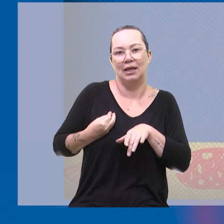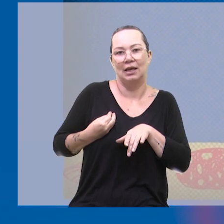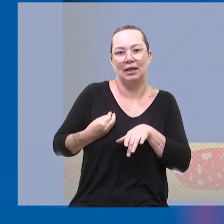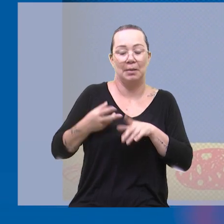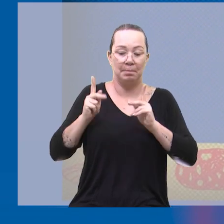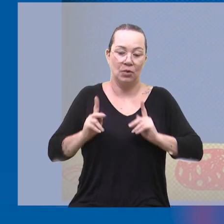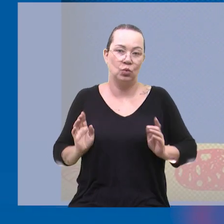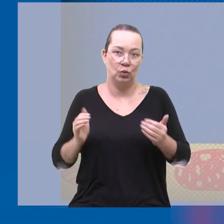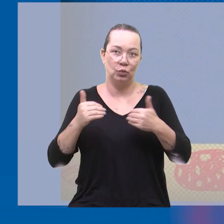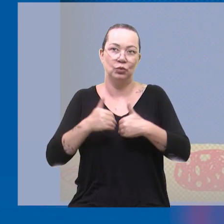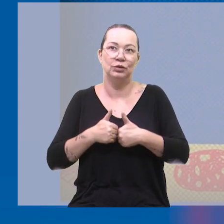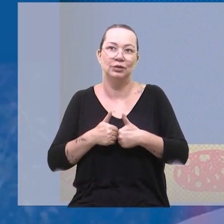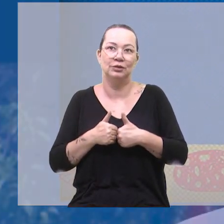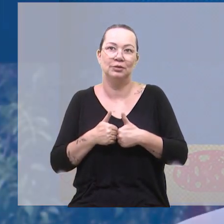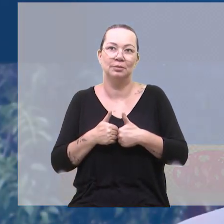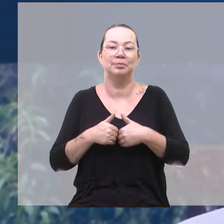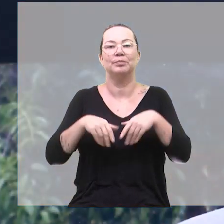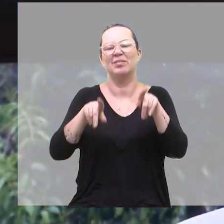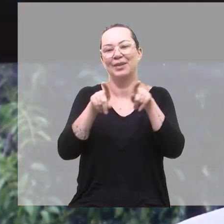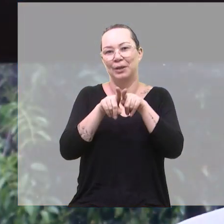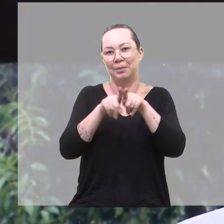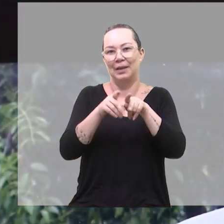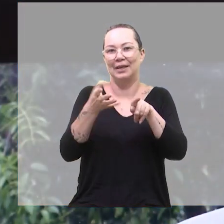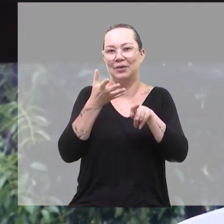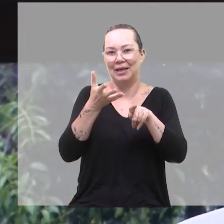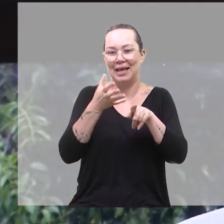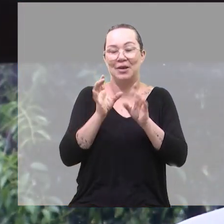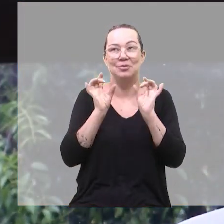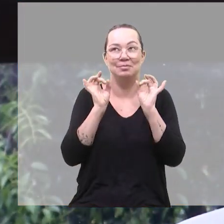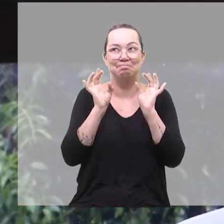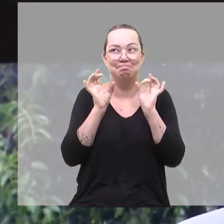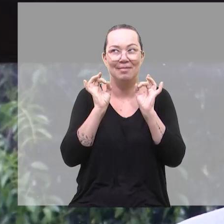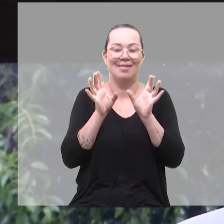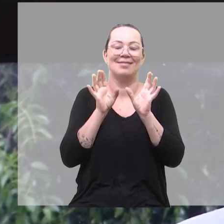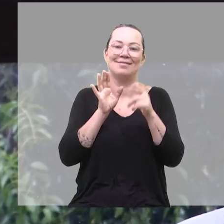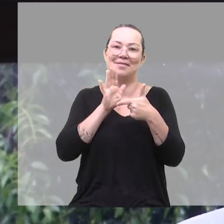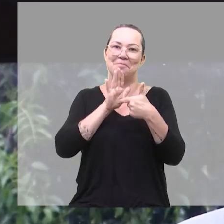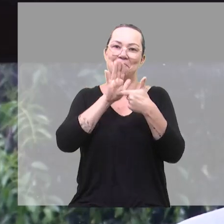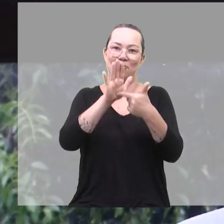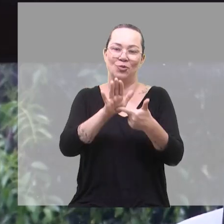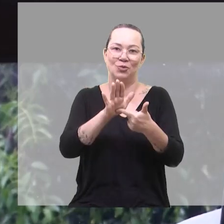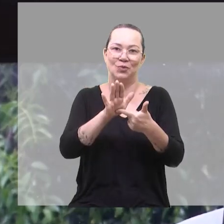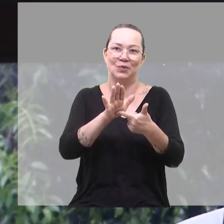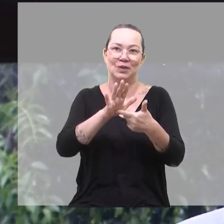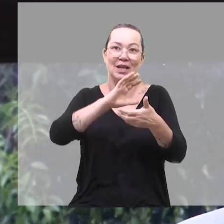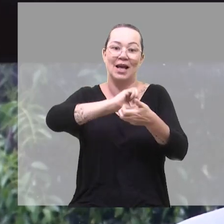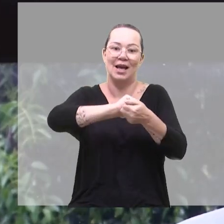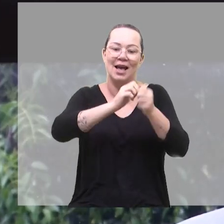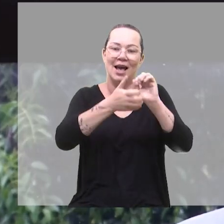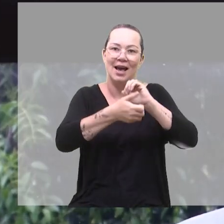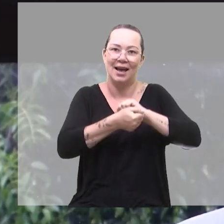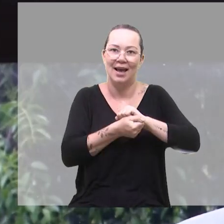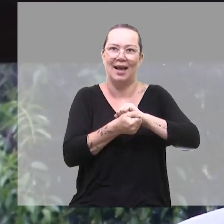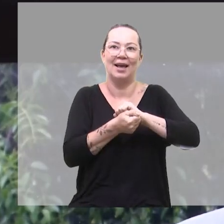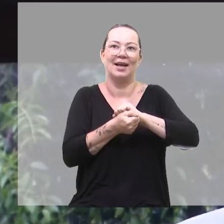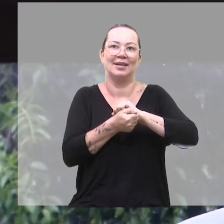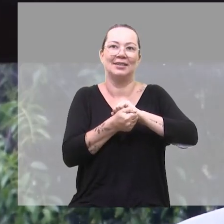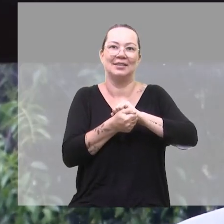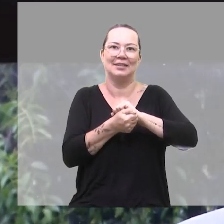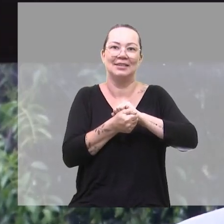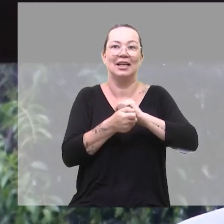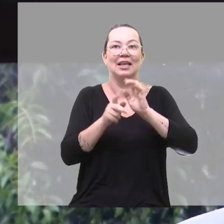por uma situação de um autista. E eu quero, em especial, mostrar as obras